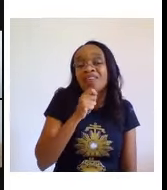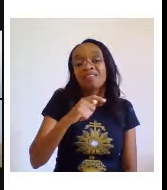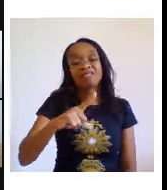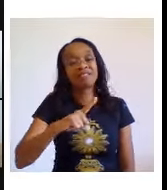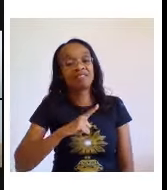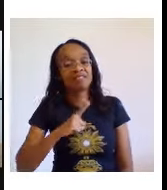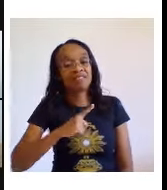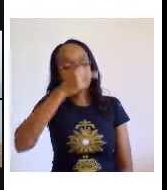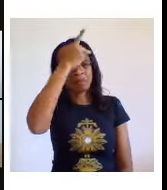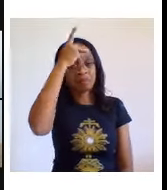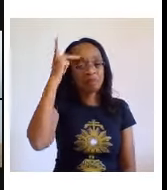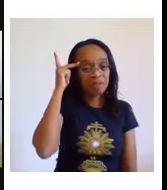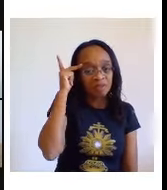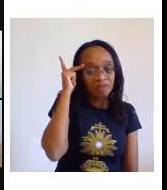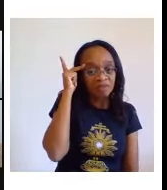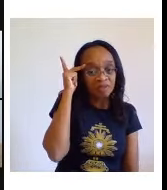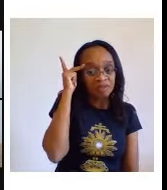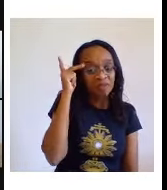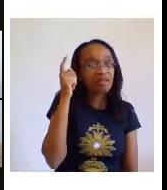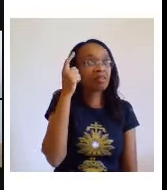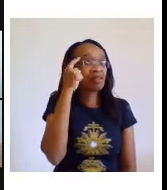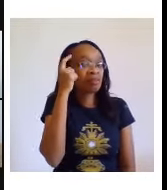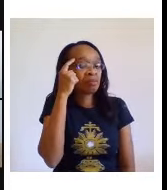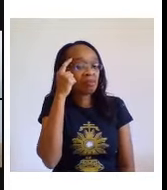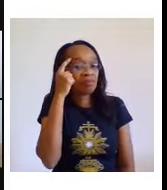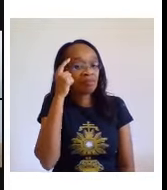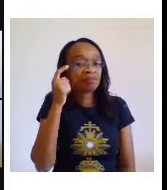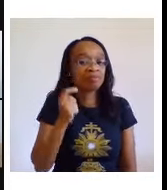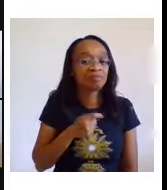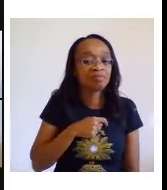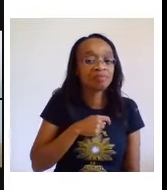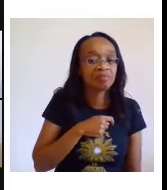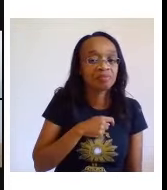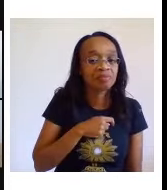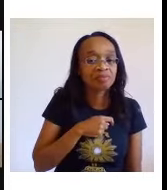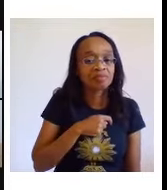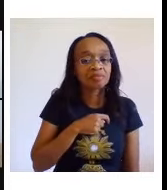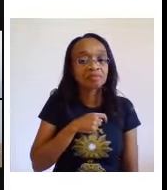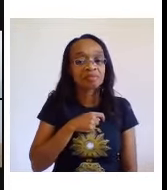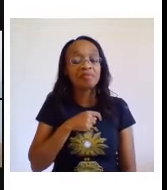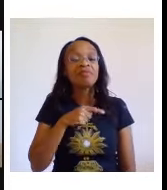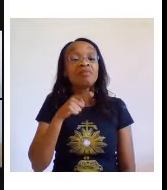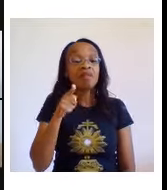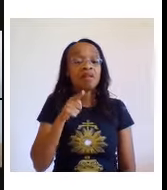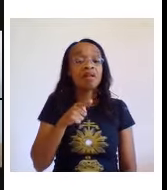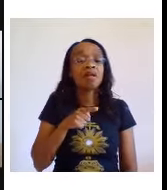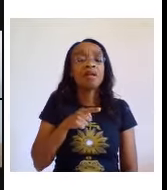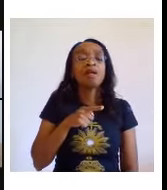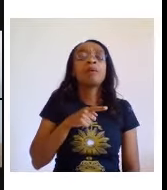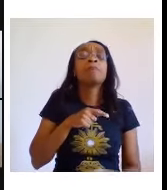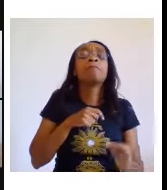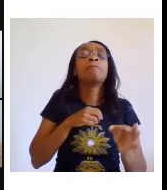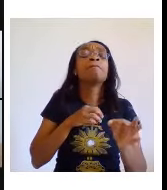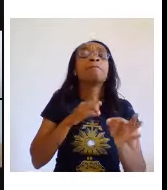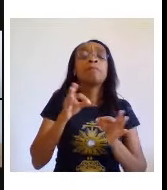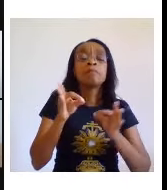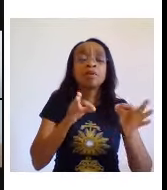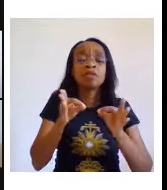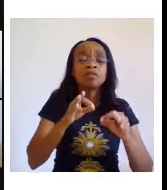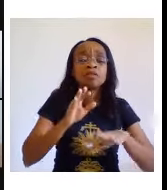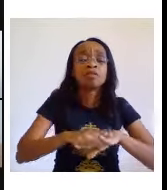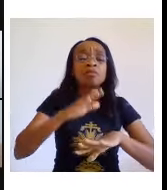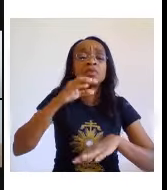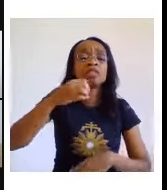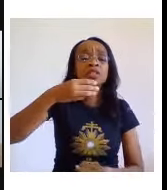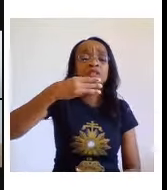acho que desde o último relatório do IPCC até o dia de hoje, eu participei de mais de 30 lives, e